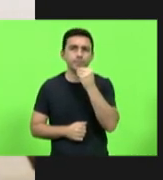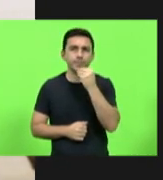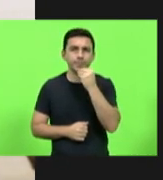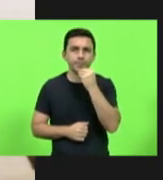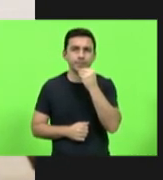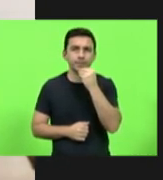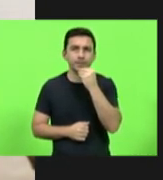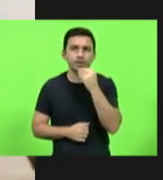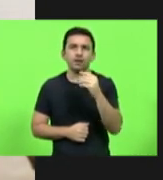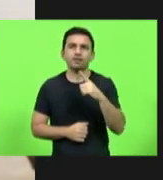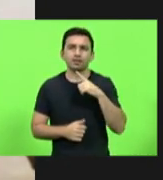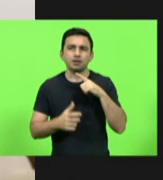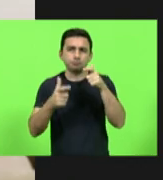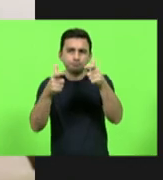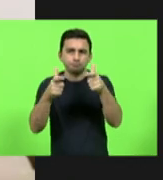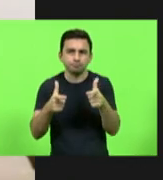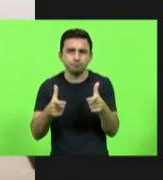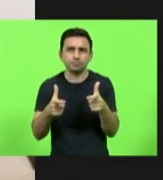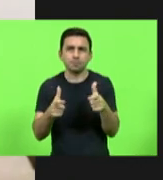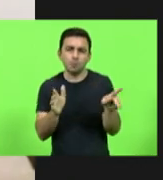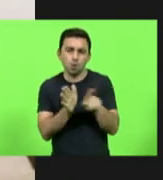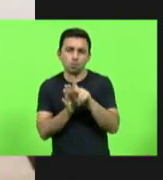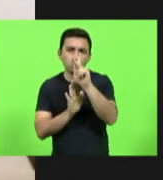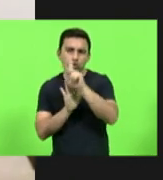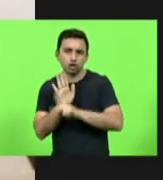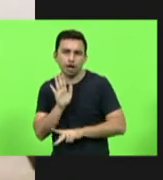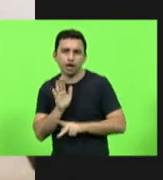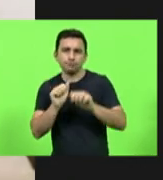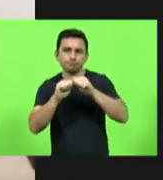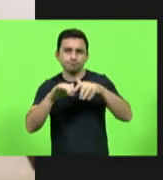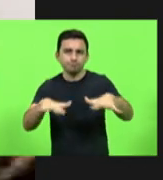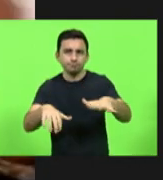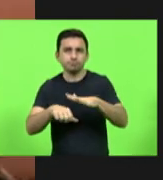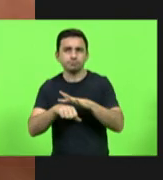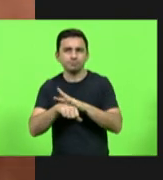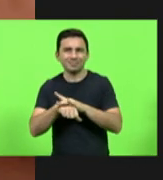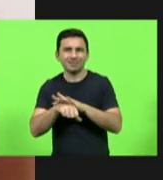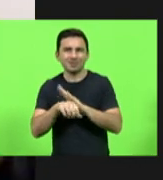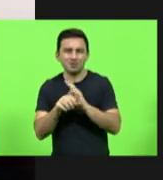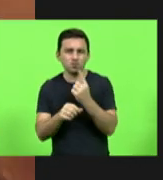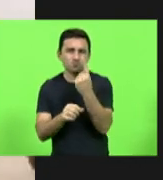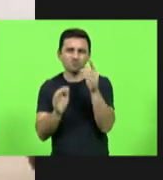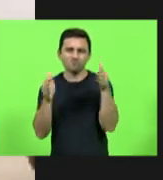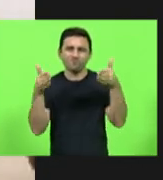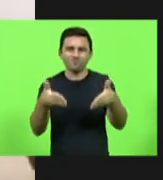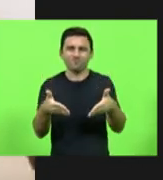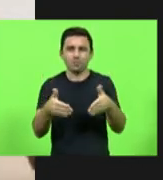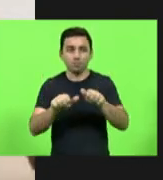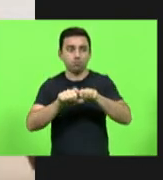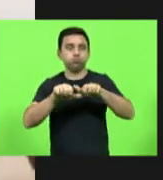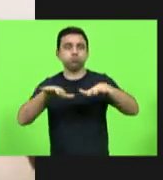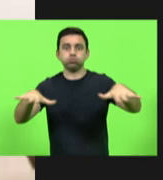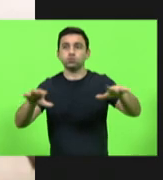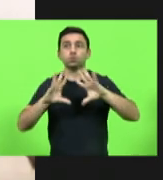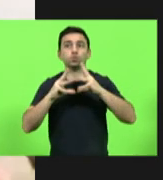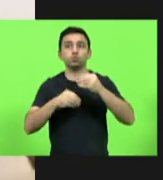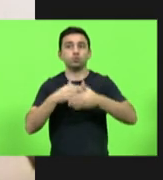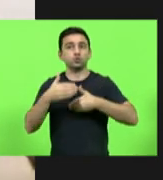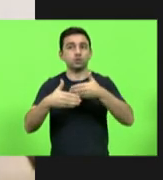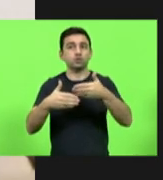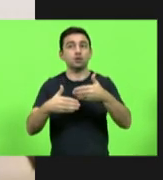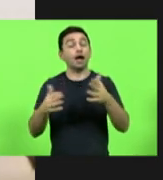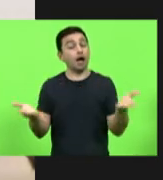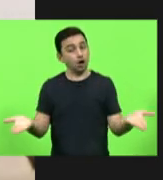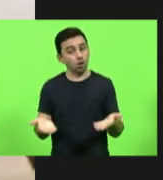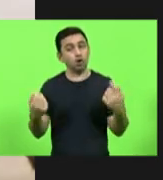é localizada, está dentro de um projeto de pandemia, ela é pontual, ela não é extensiva a todo o processo, mas ela agora precisa